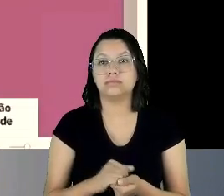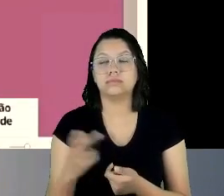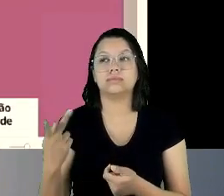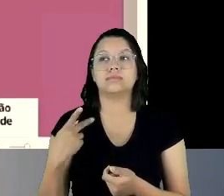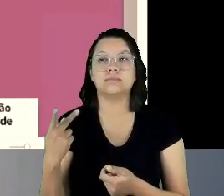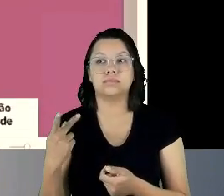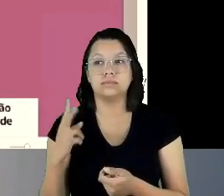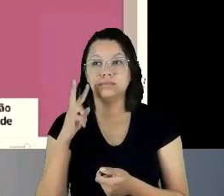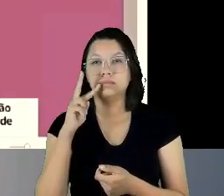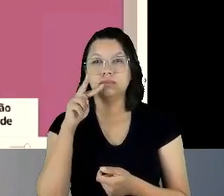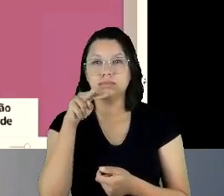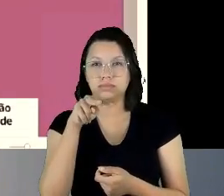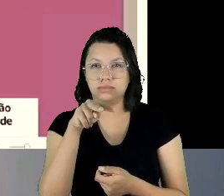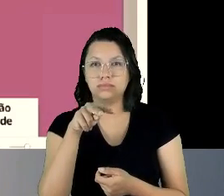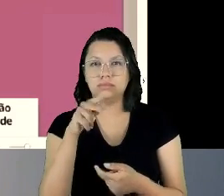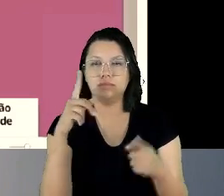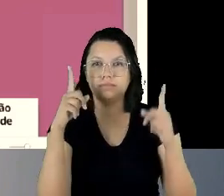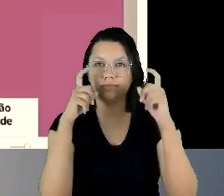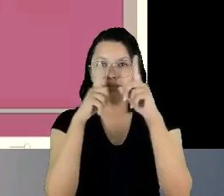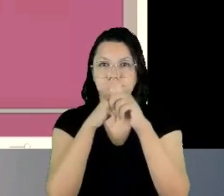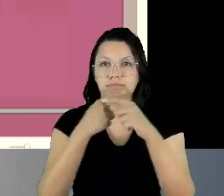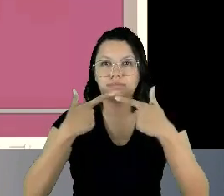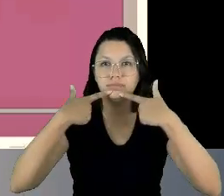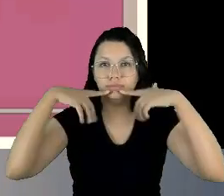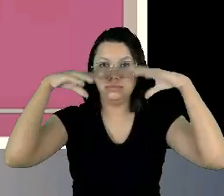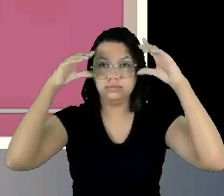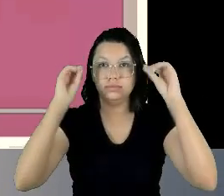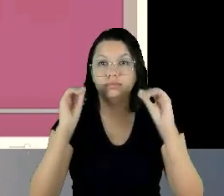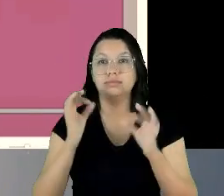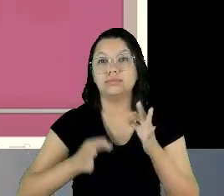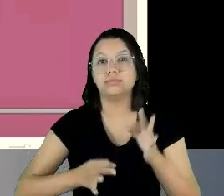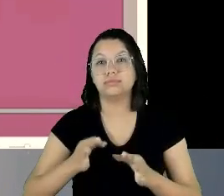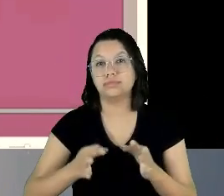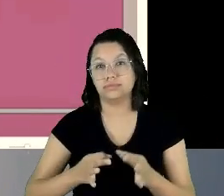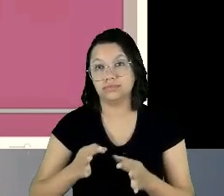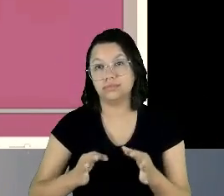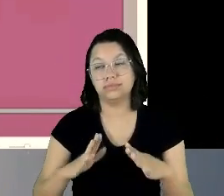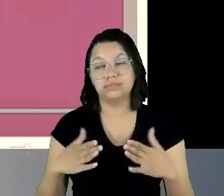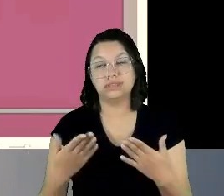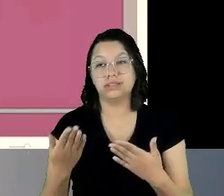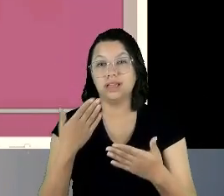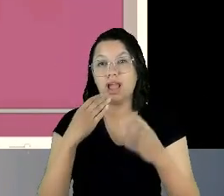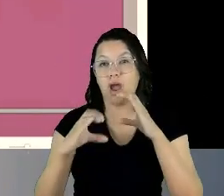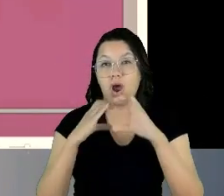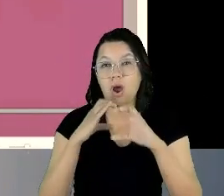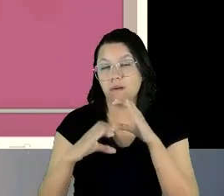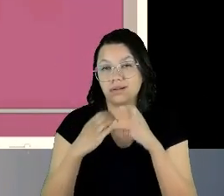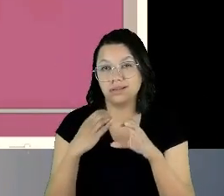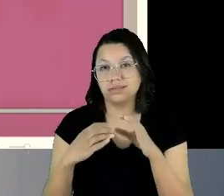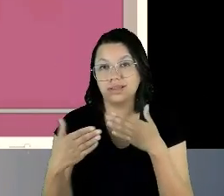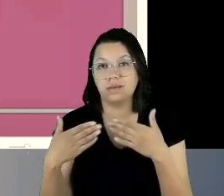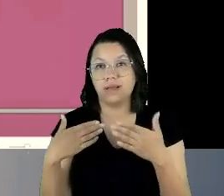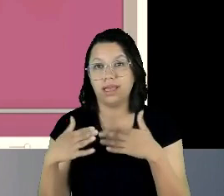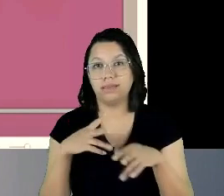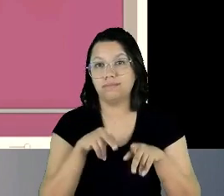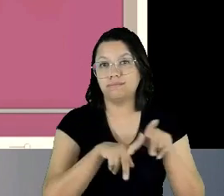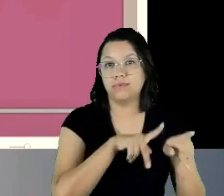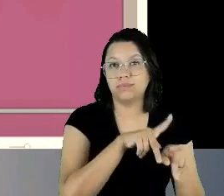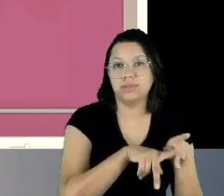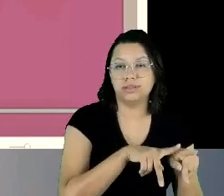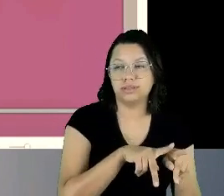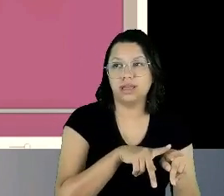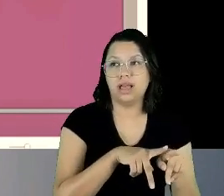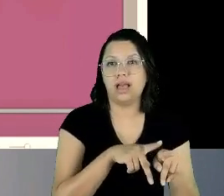a gente olha para a questão da dificuldade da linguagem jurídica, então, essa comunicação entre